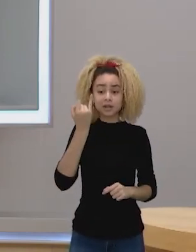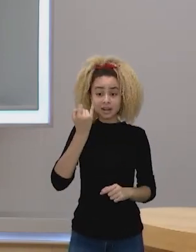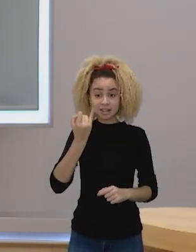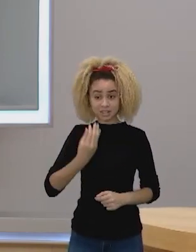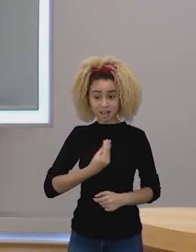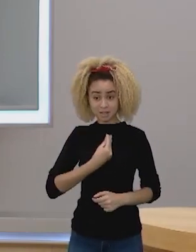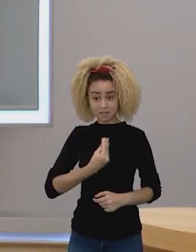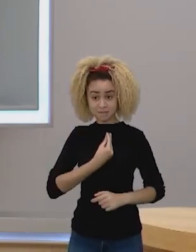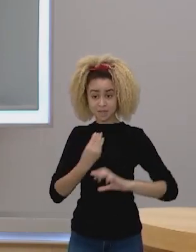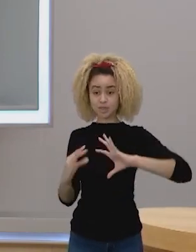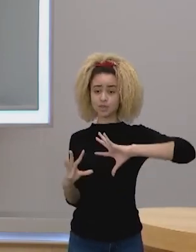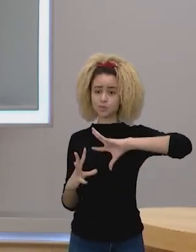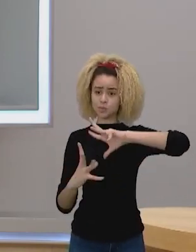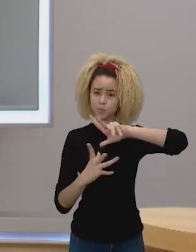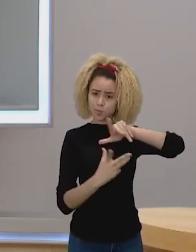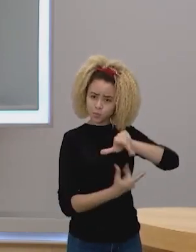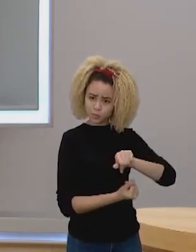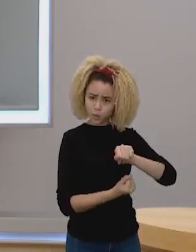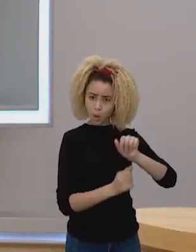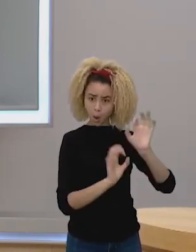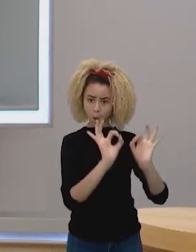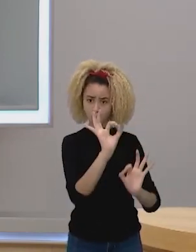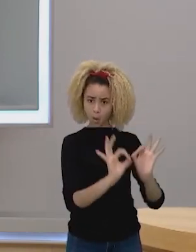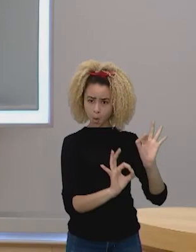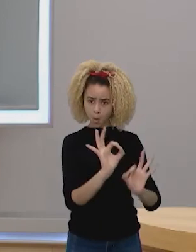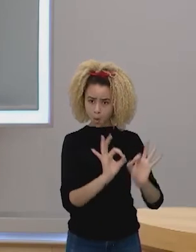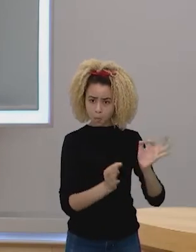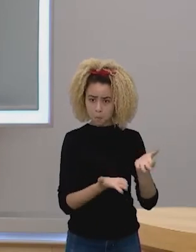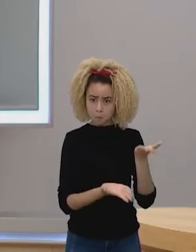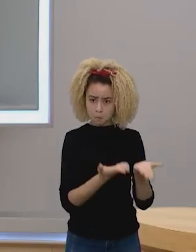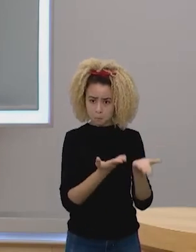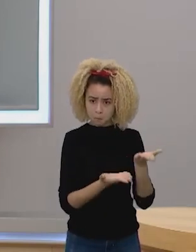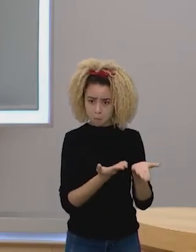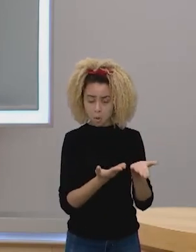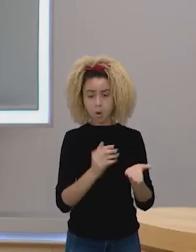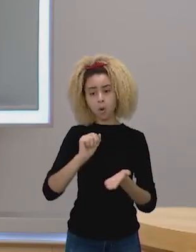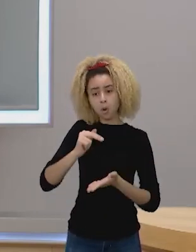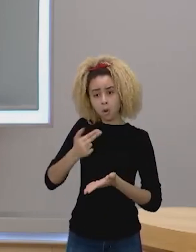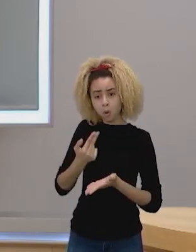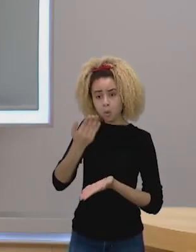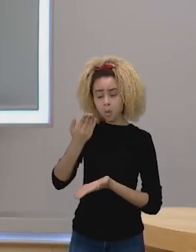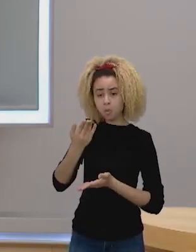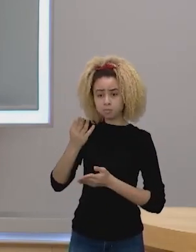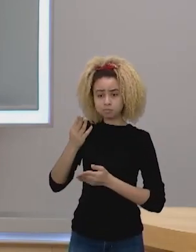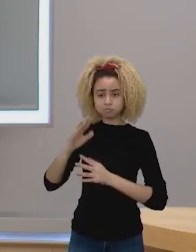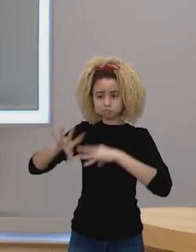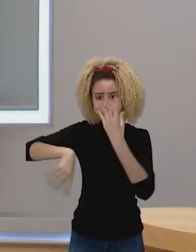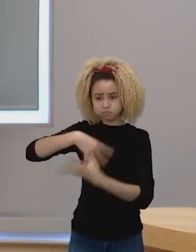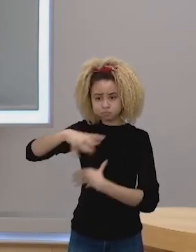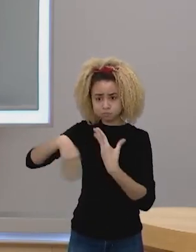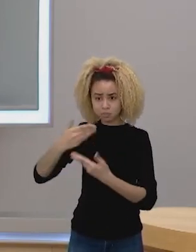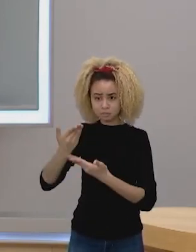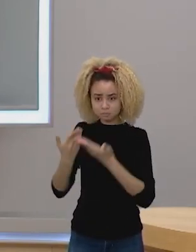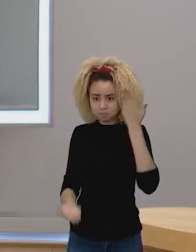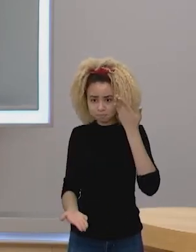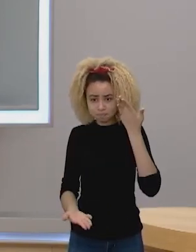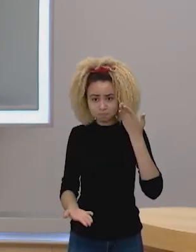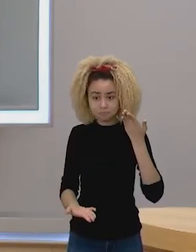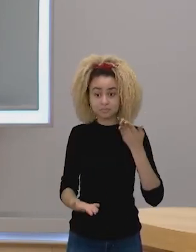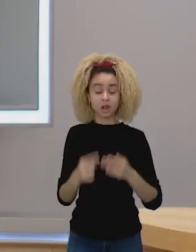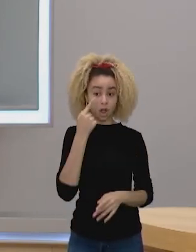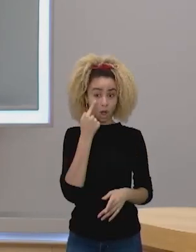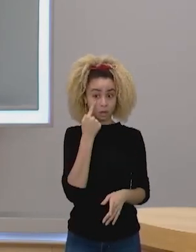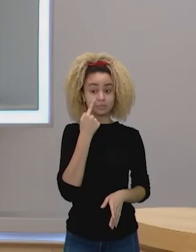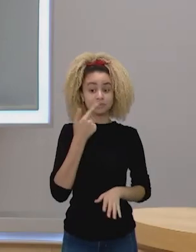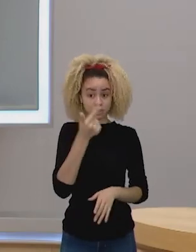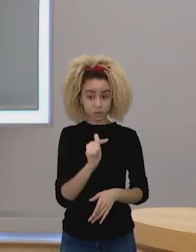no planeta? A ordem ou a desordem? Eu vou repetir, veja só. Enquanto a gente está a uma temperatura de 36